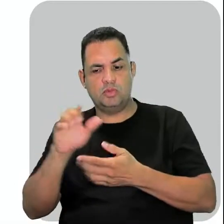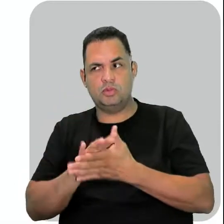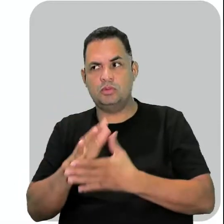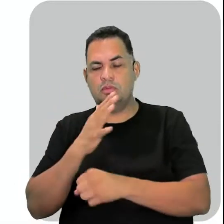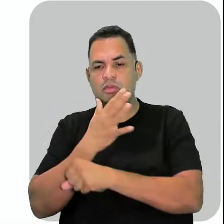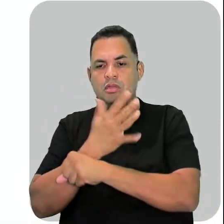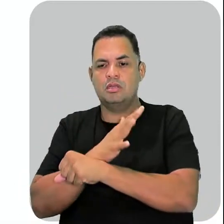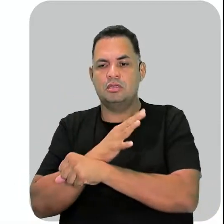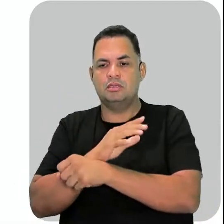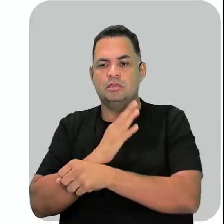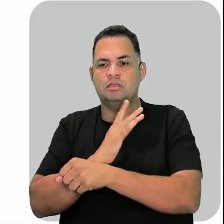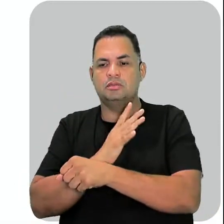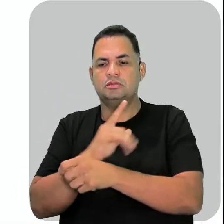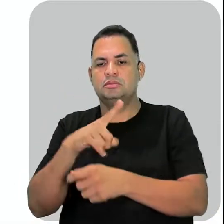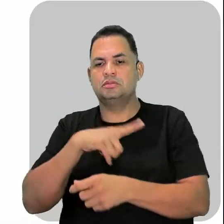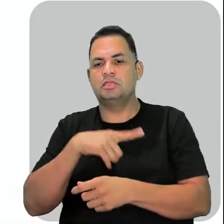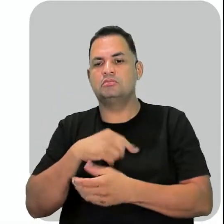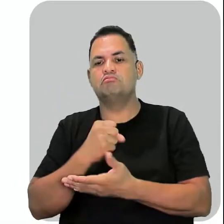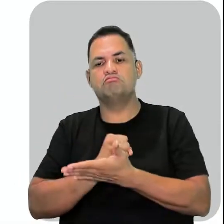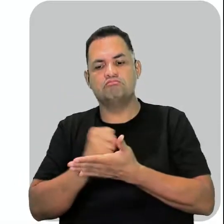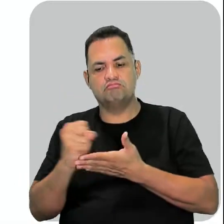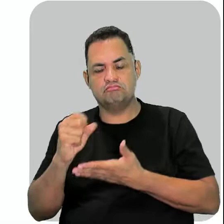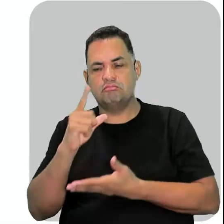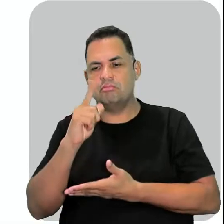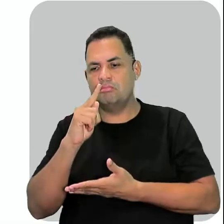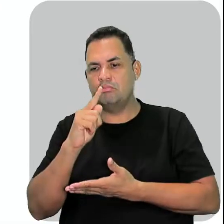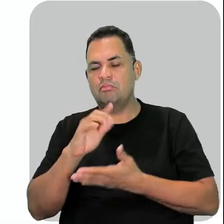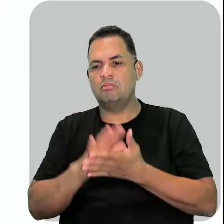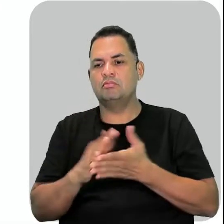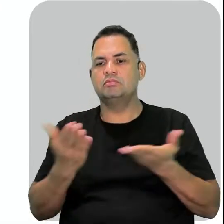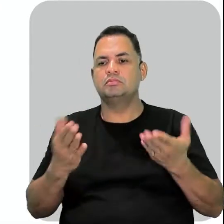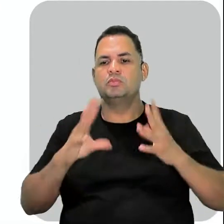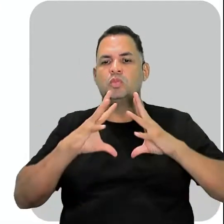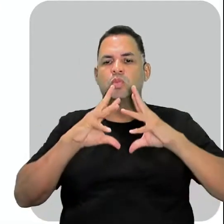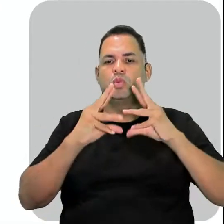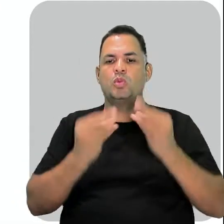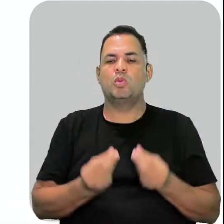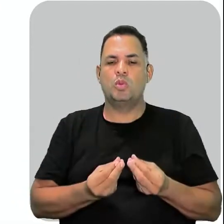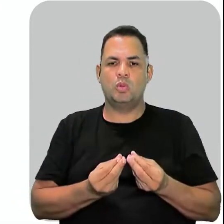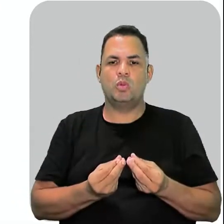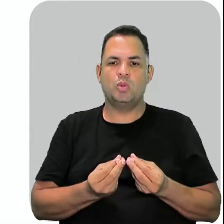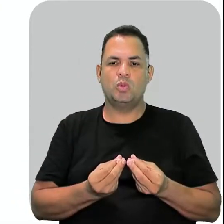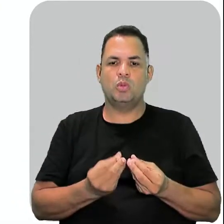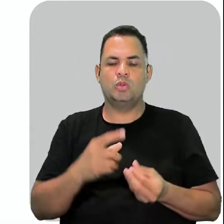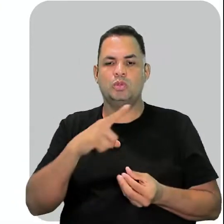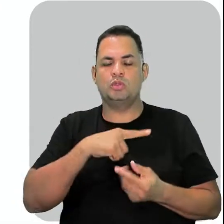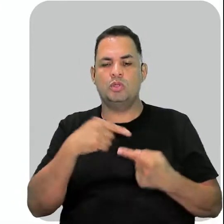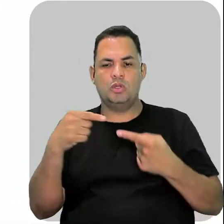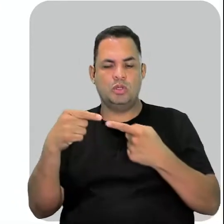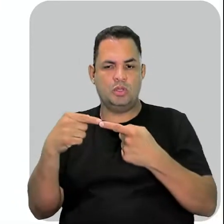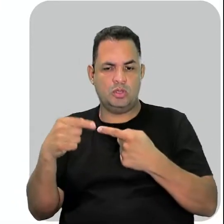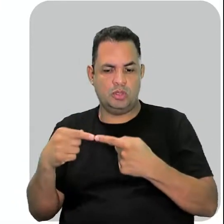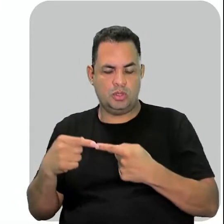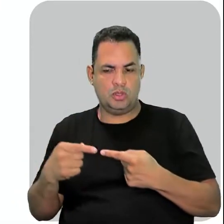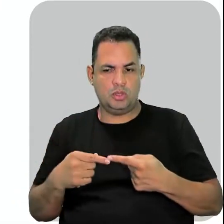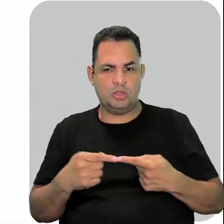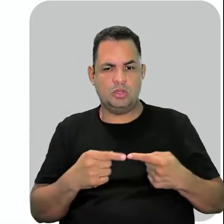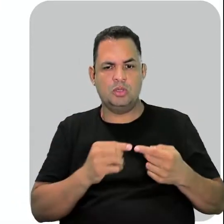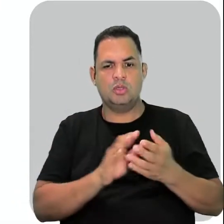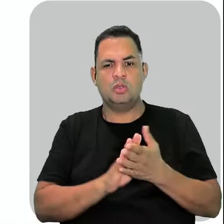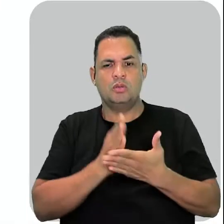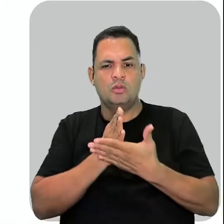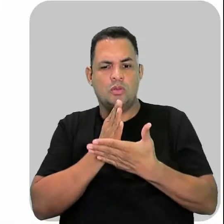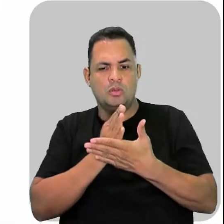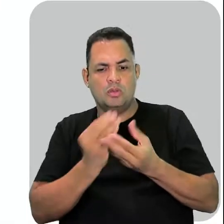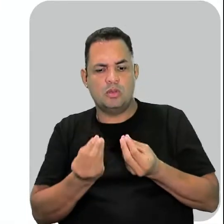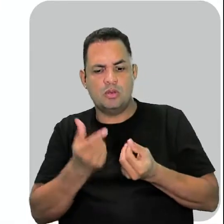ácido, nós vamos ter uma outra eliminação também de água. Então, todas as vezes que ocorrer uma ligação para que um monômero